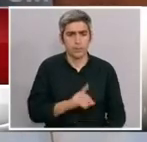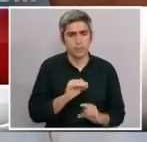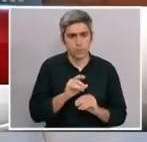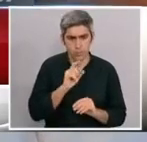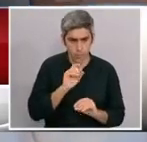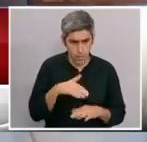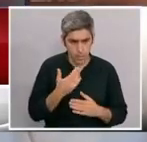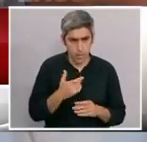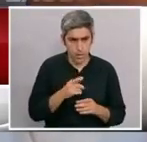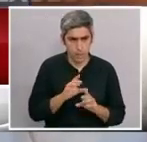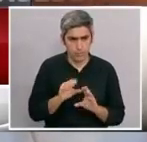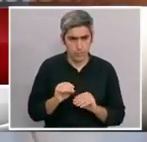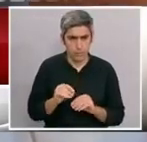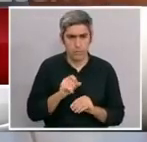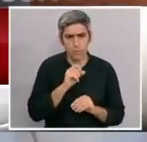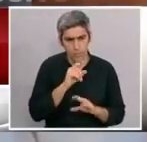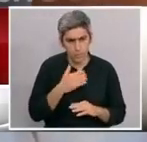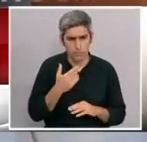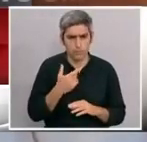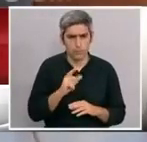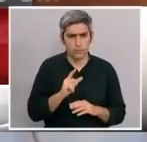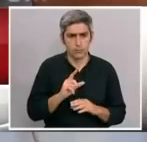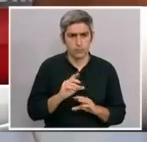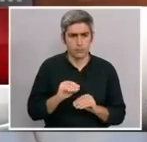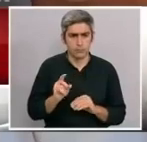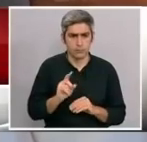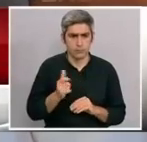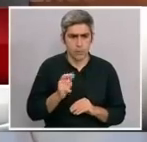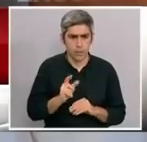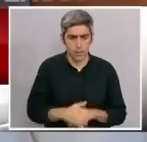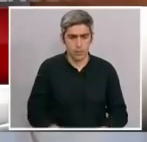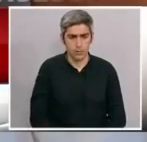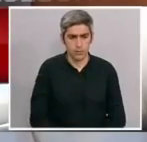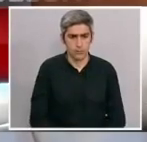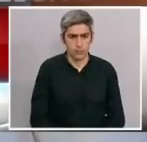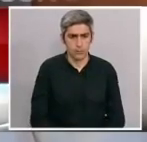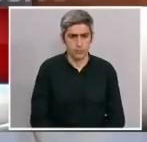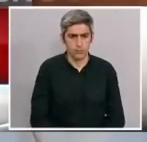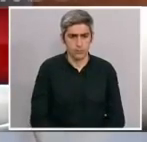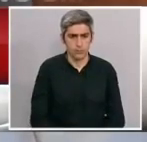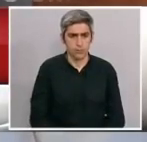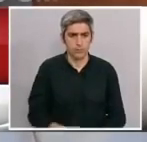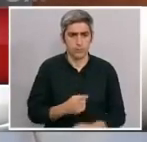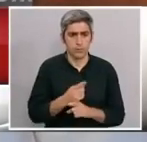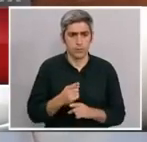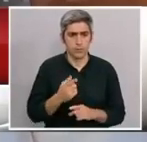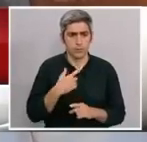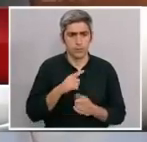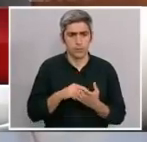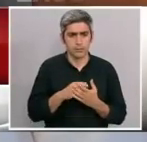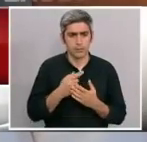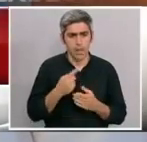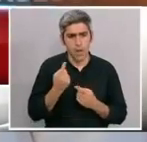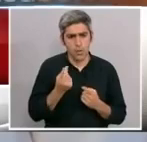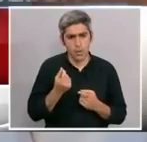Depósitos ou não? Poder podia, mas não convinha. Não convinha, porque a gente ficava sempre com